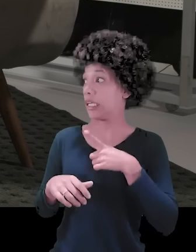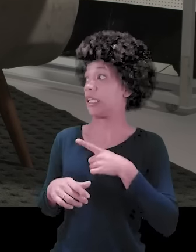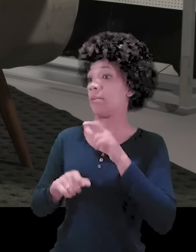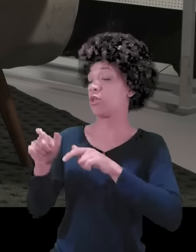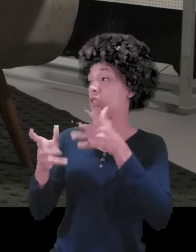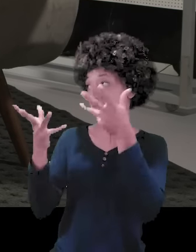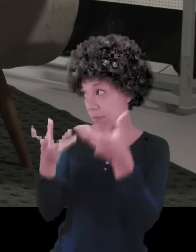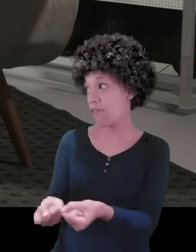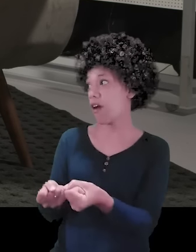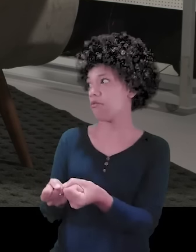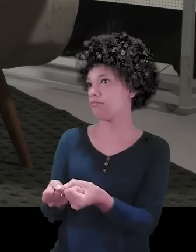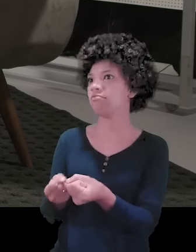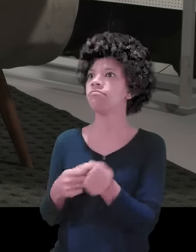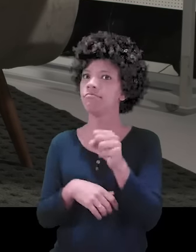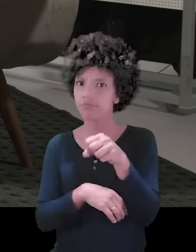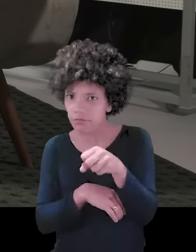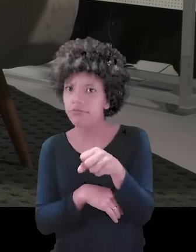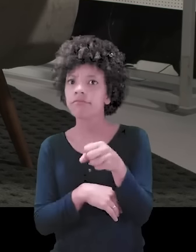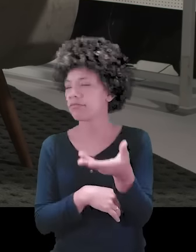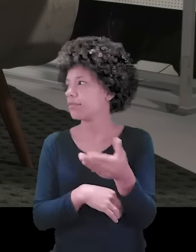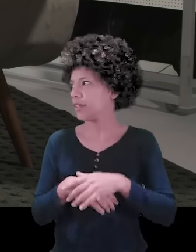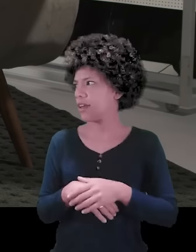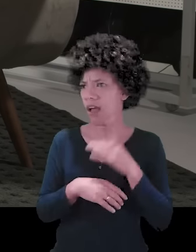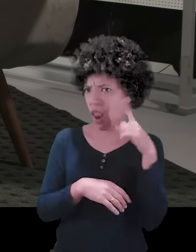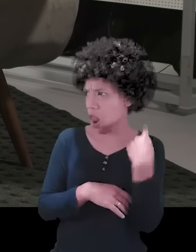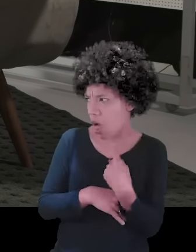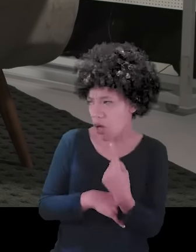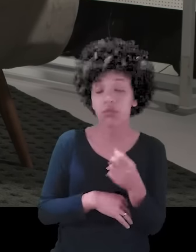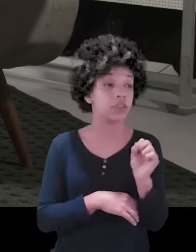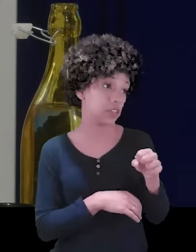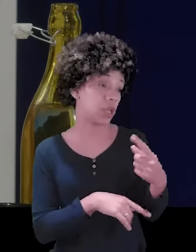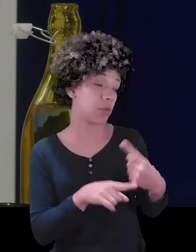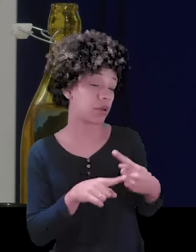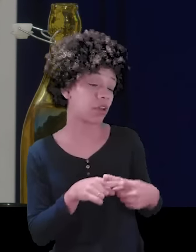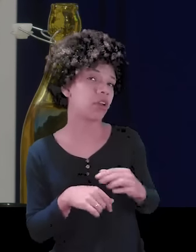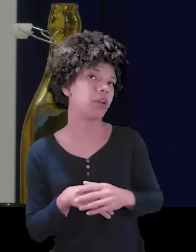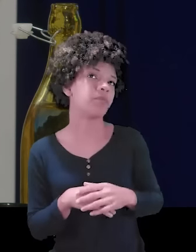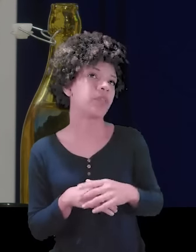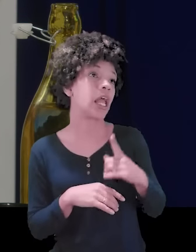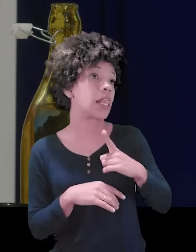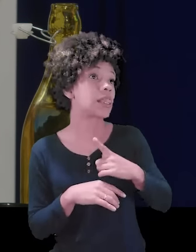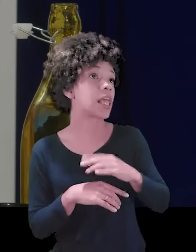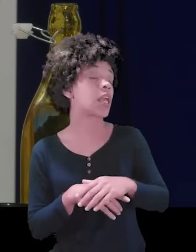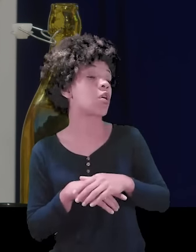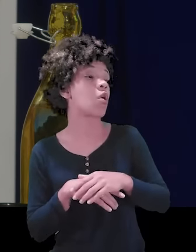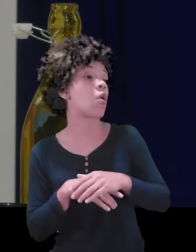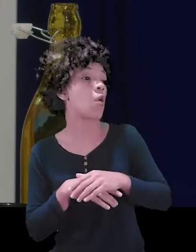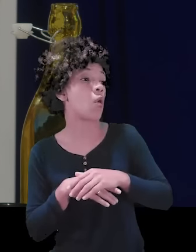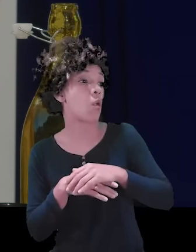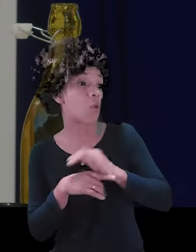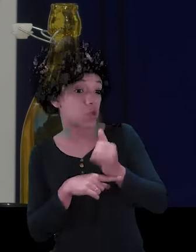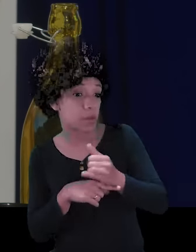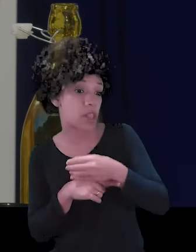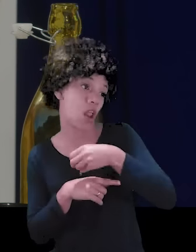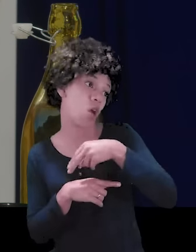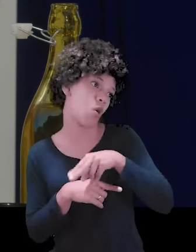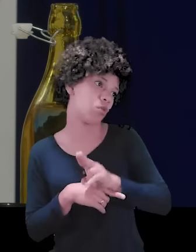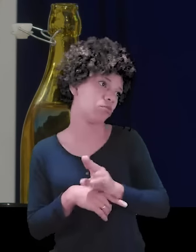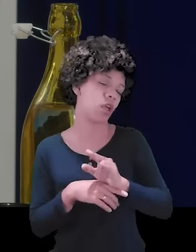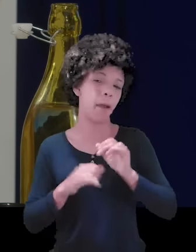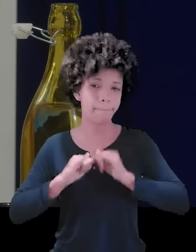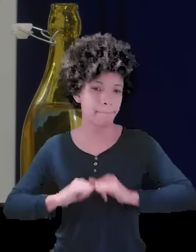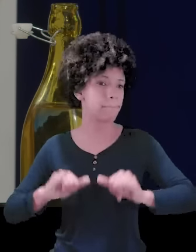instrução Pois é doido é doido porque tenho aí tem um relatório da ONU ao ano